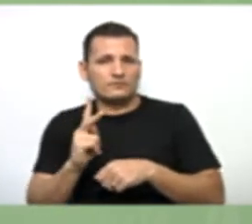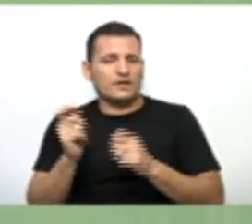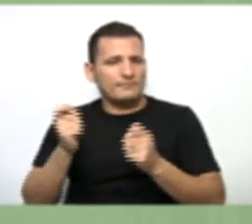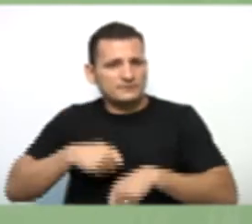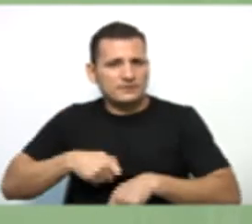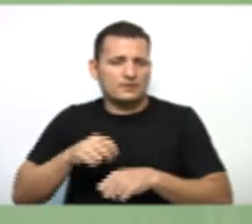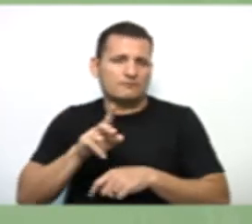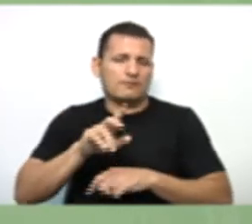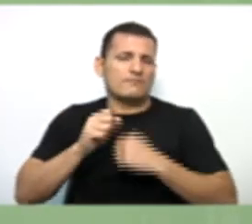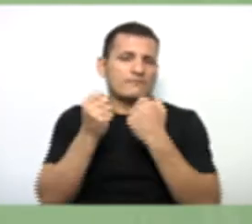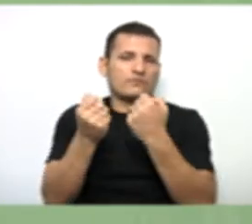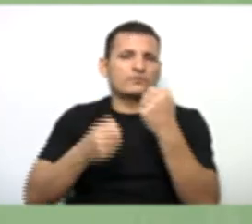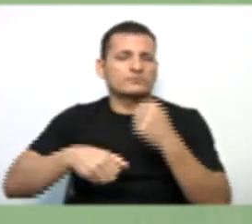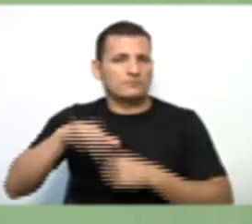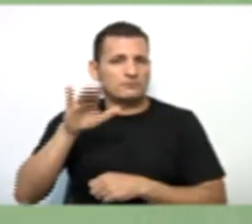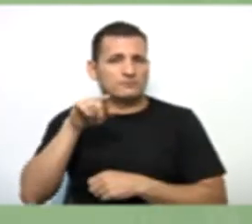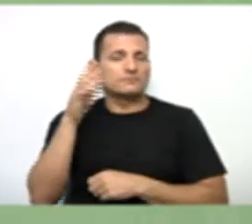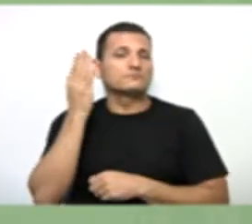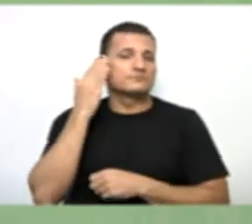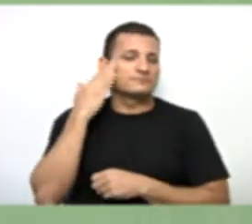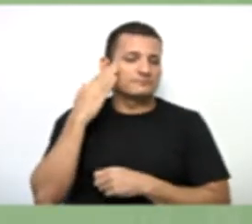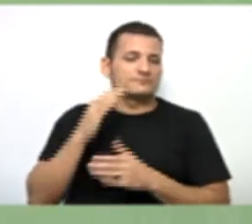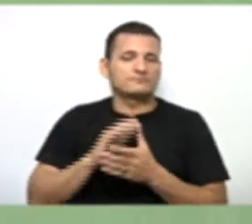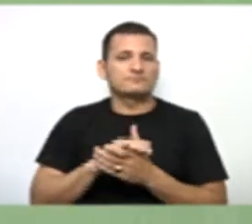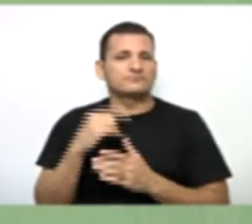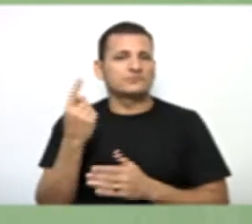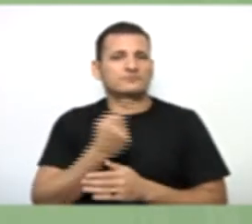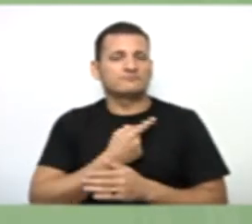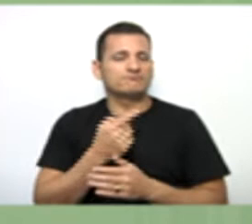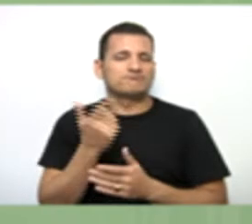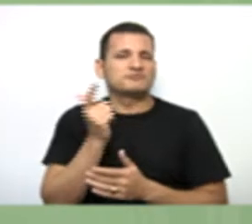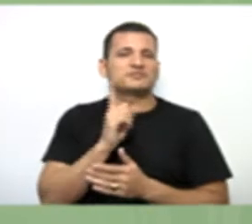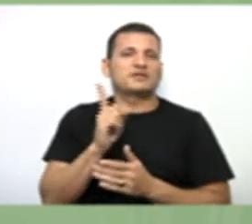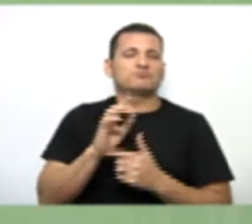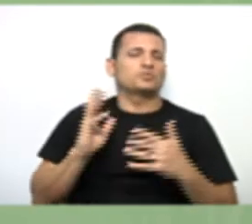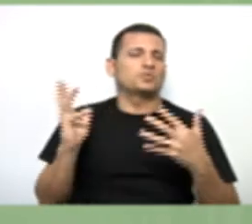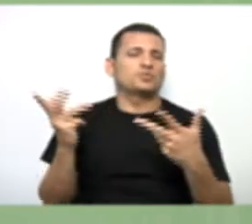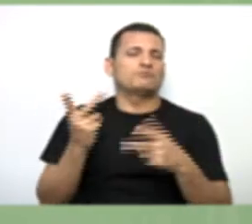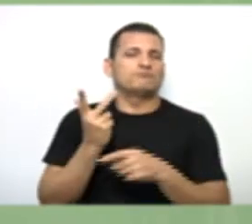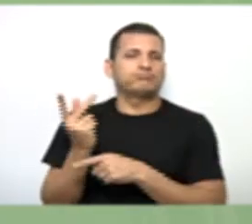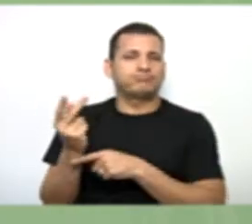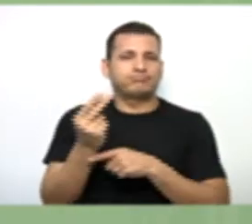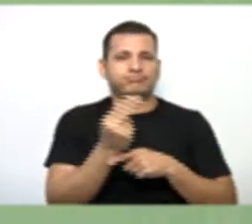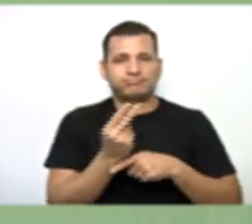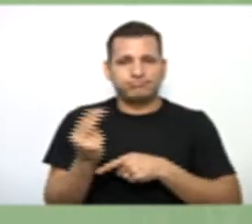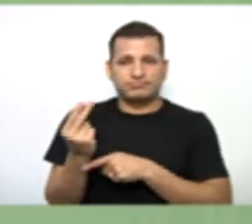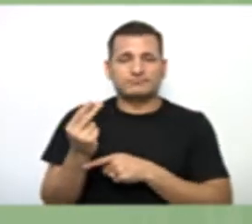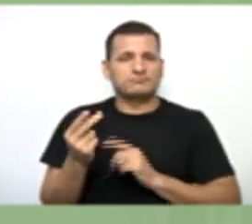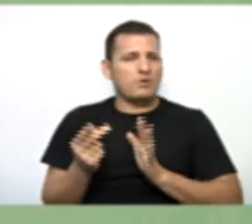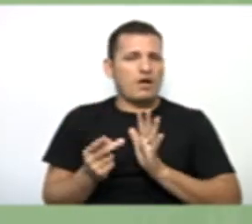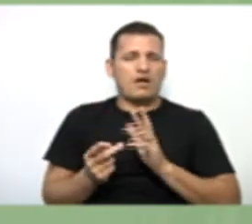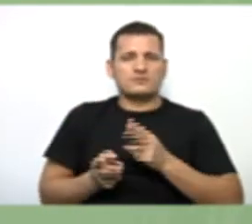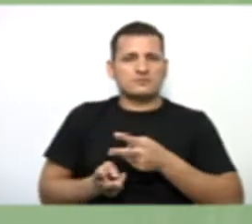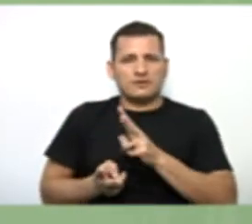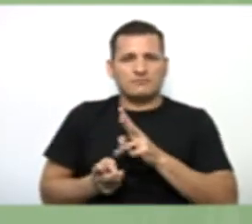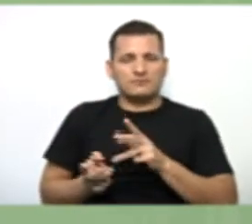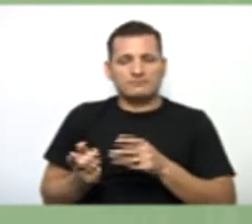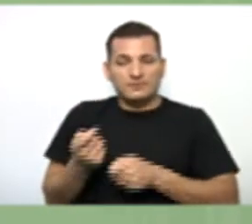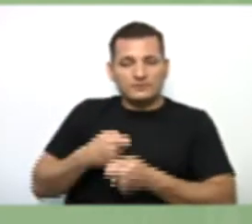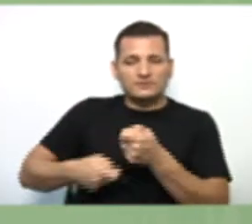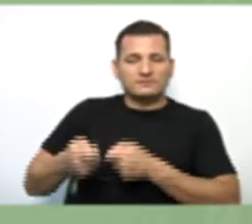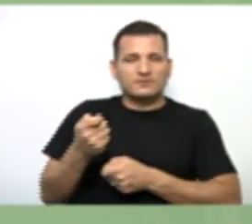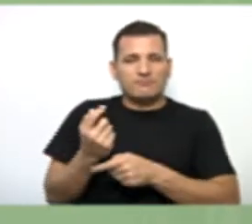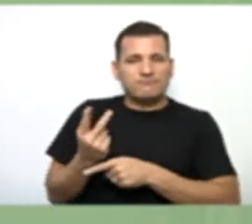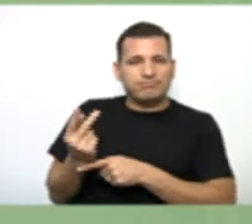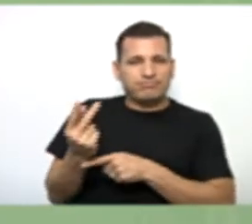forte. Você sabe, né? Você sabe que a gente não consegue ganhar todas. Nem sempre a gente vai sair de uma negociação vencendo, né?